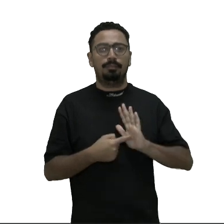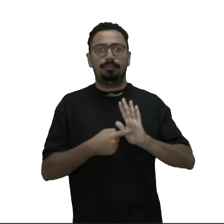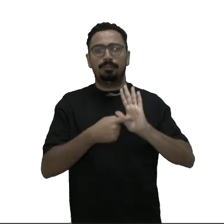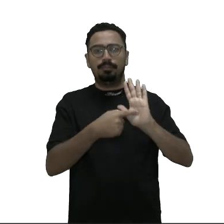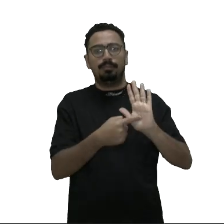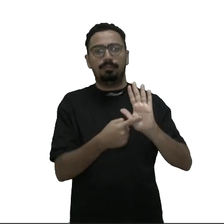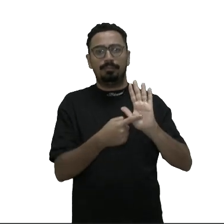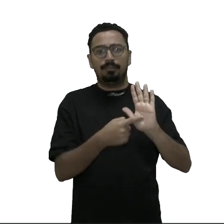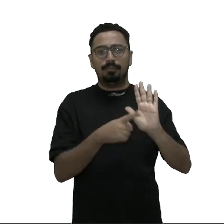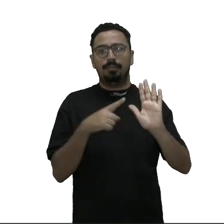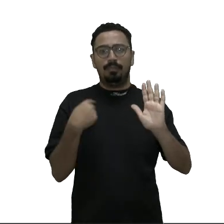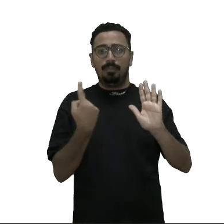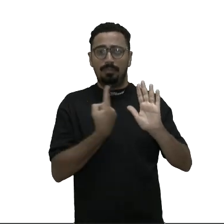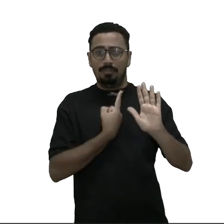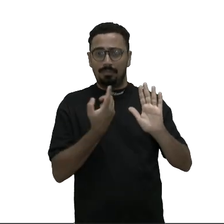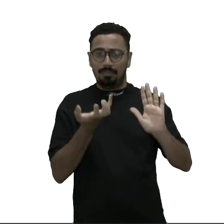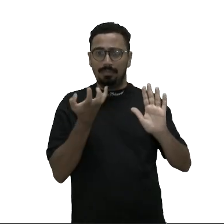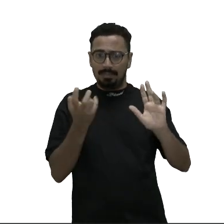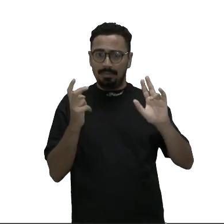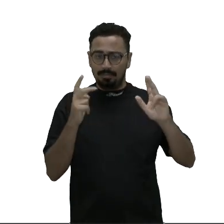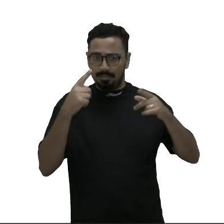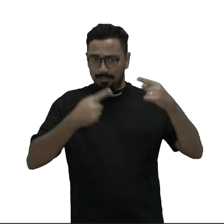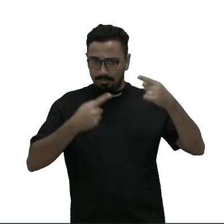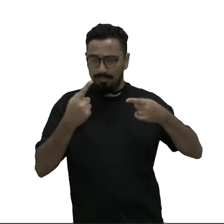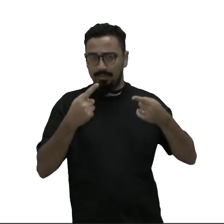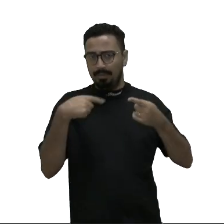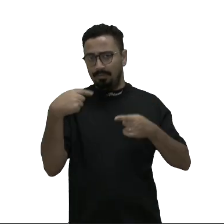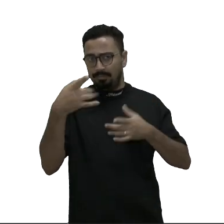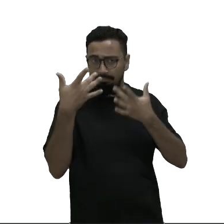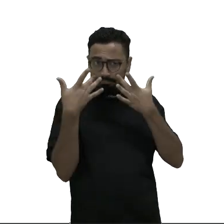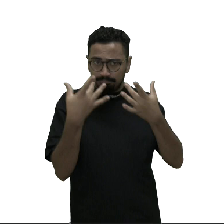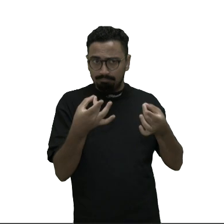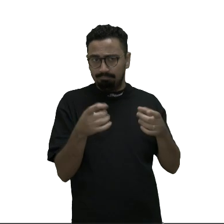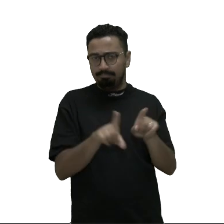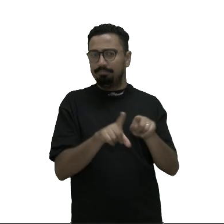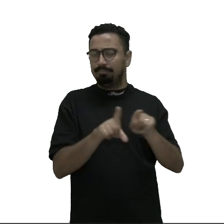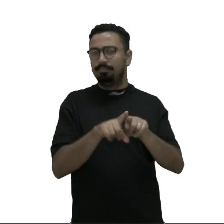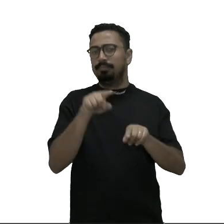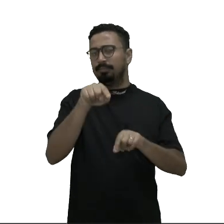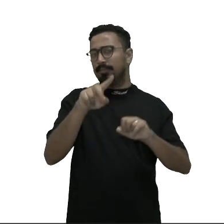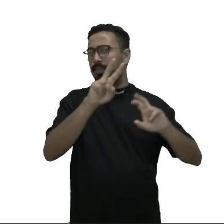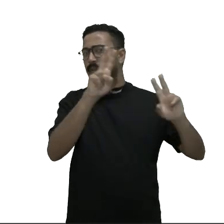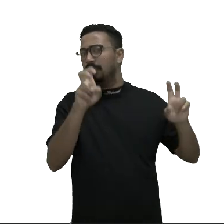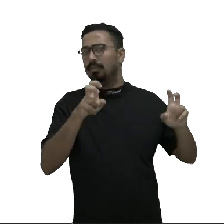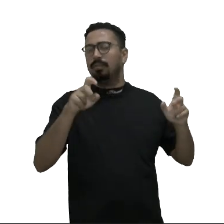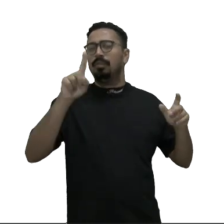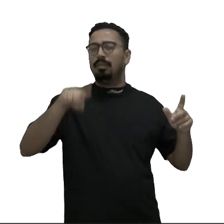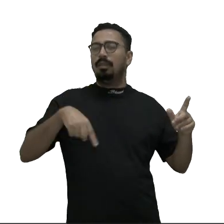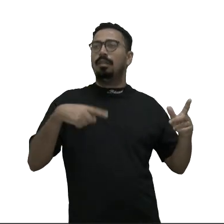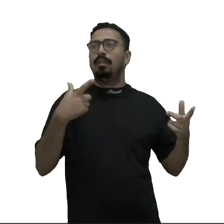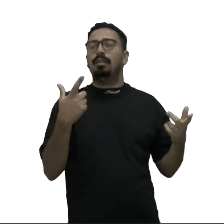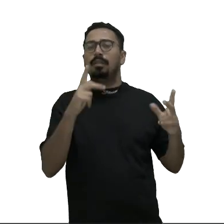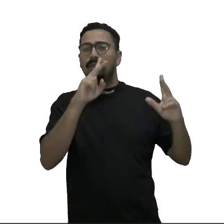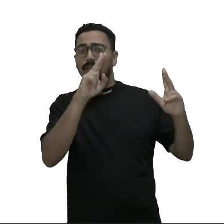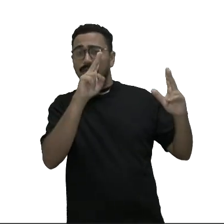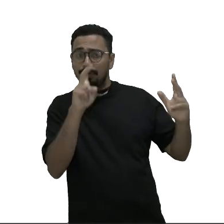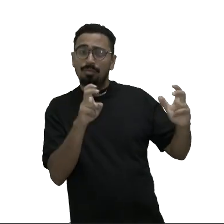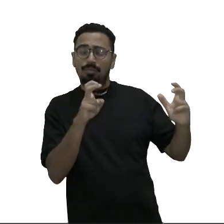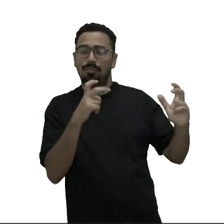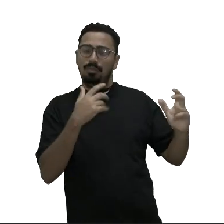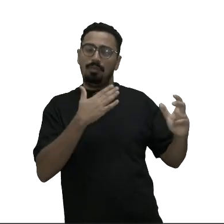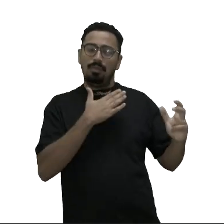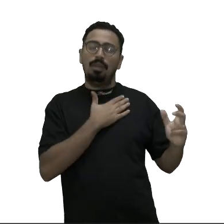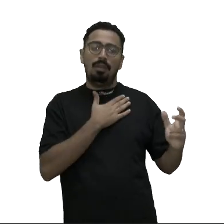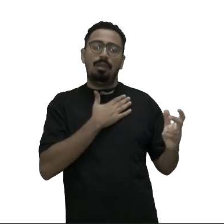Essa é uma questão que eu gostaria muito de chamar a atenção, e ela vai muito ao encontro desse voto contrário